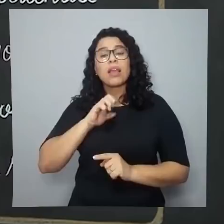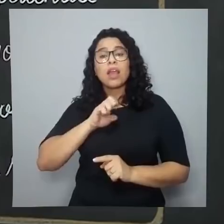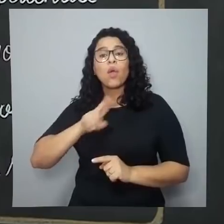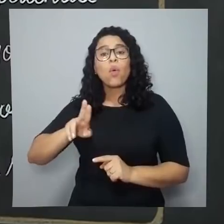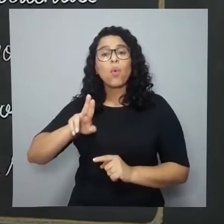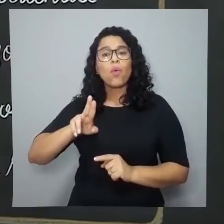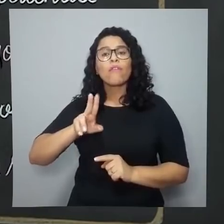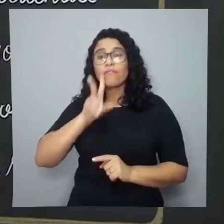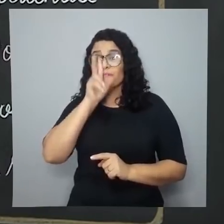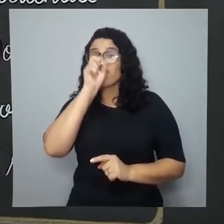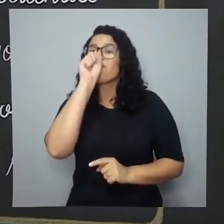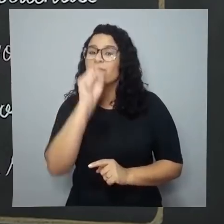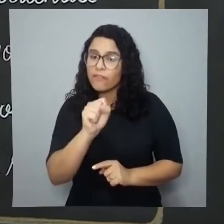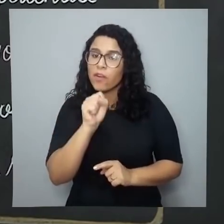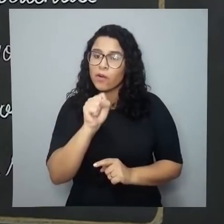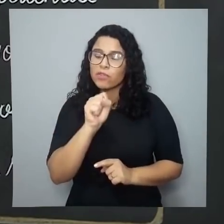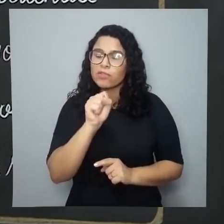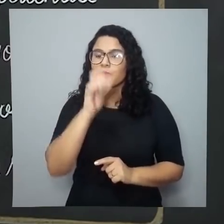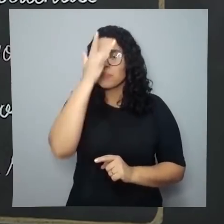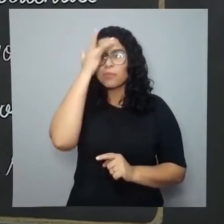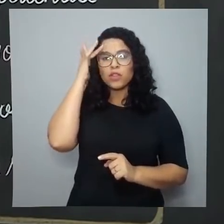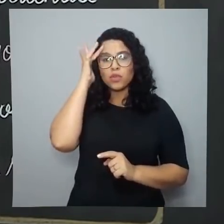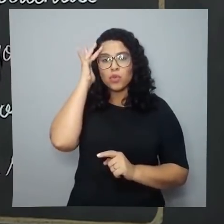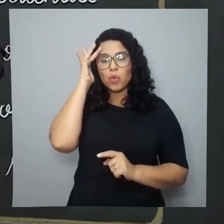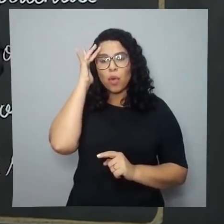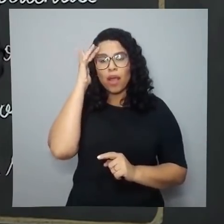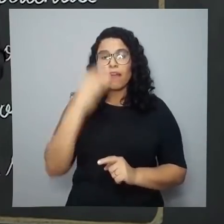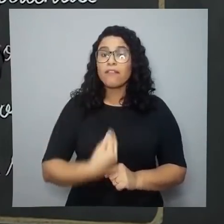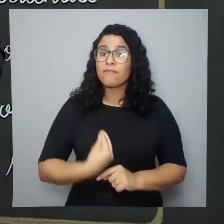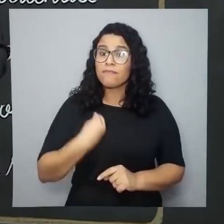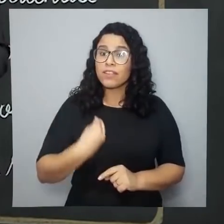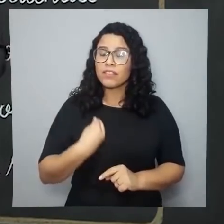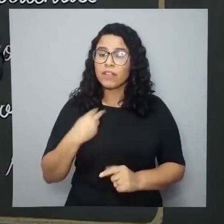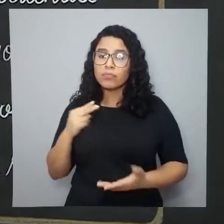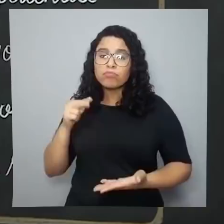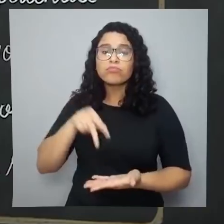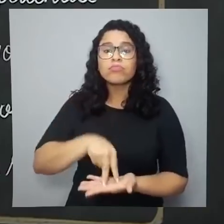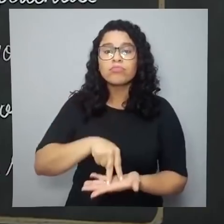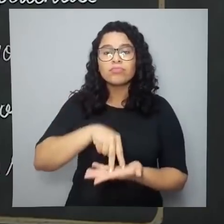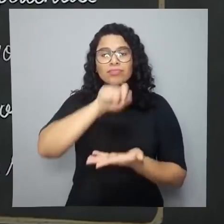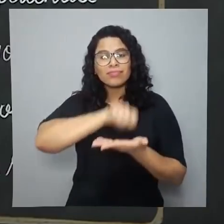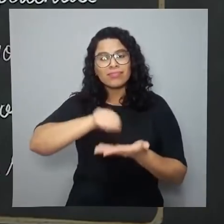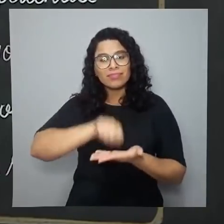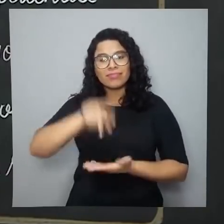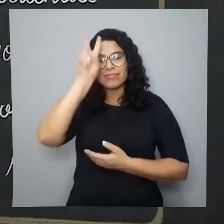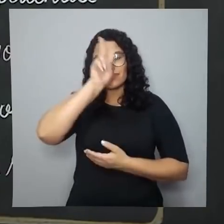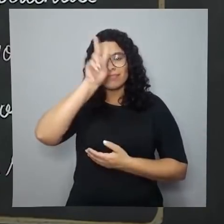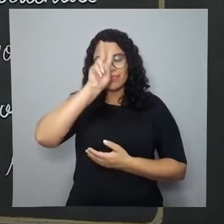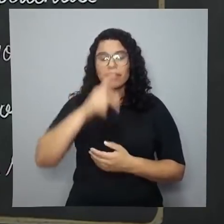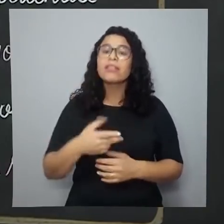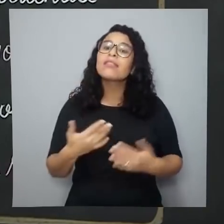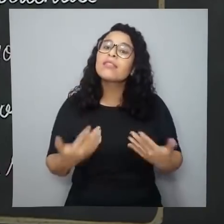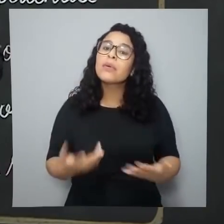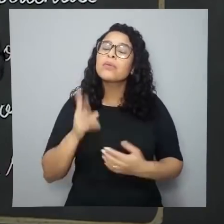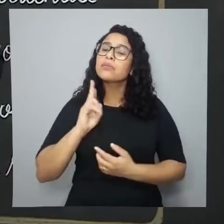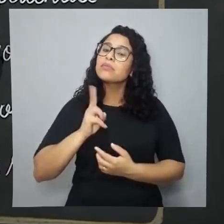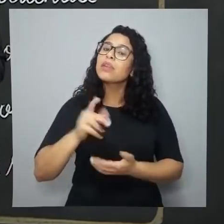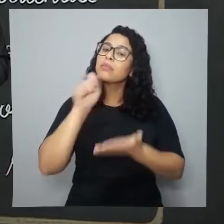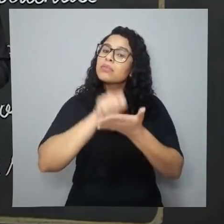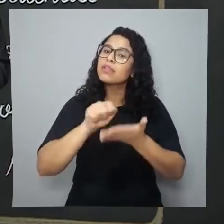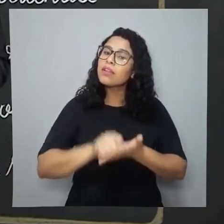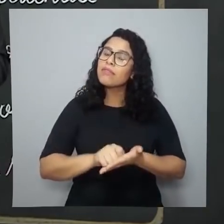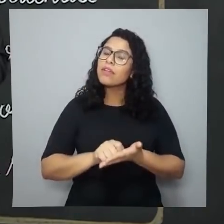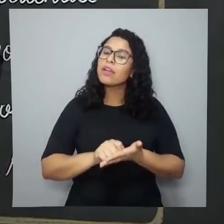gêneros escritos e pensados por um autor que se coloca diante desses gêneros, ok? Então, da próxima vez que você for escrever um diário, um